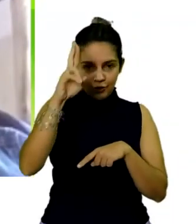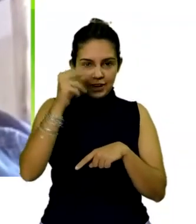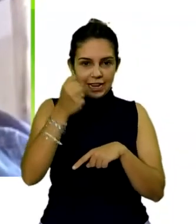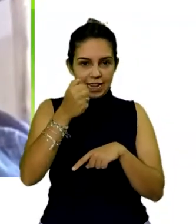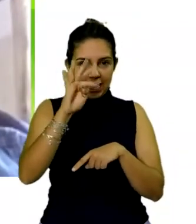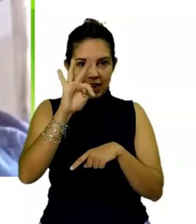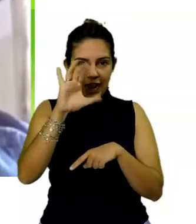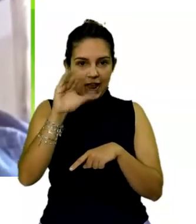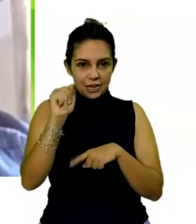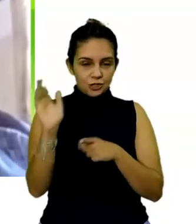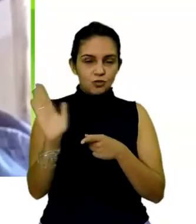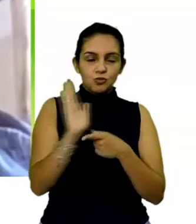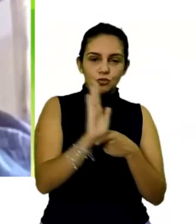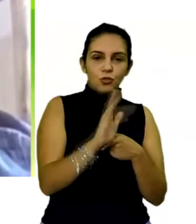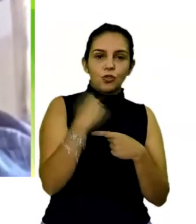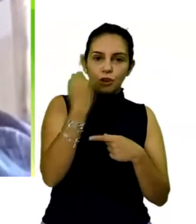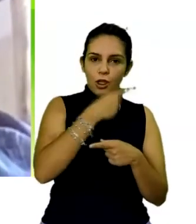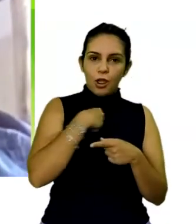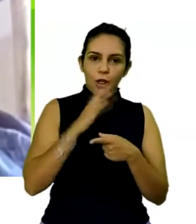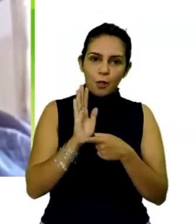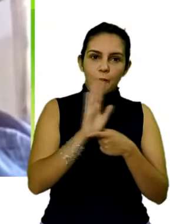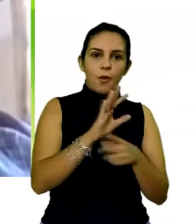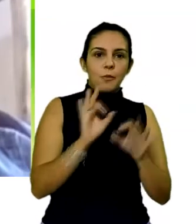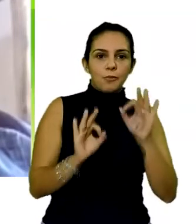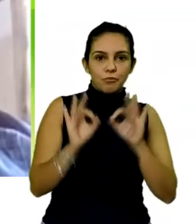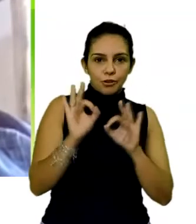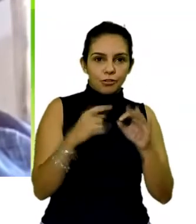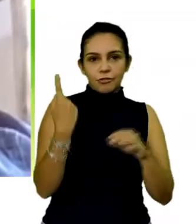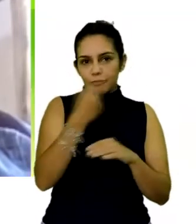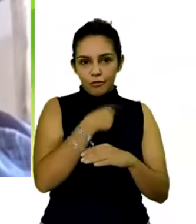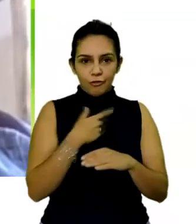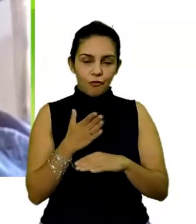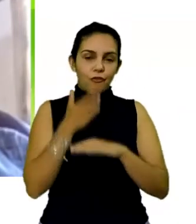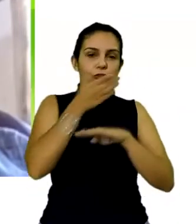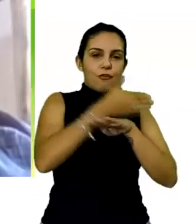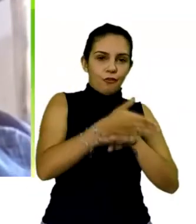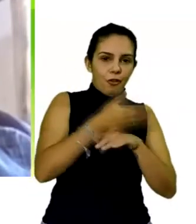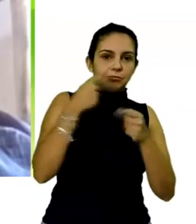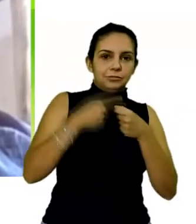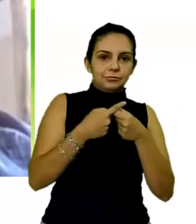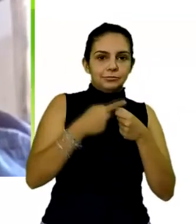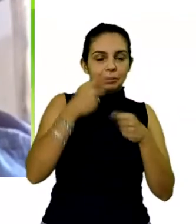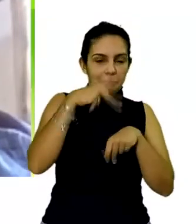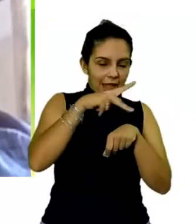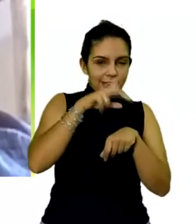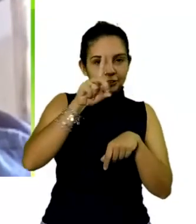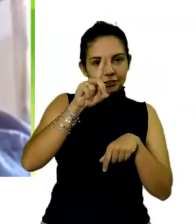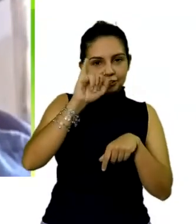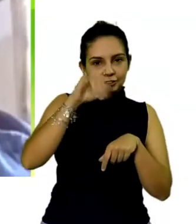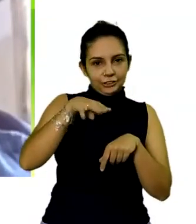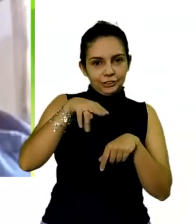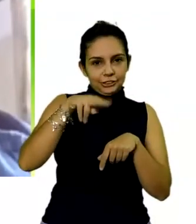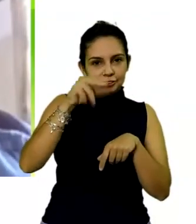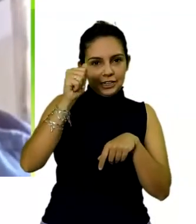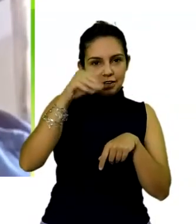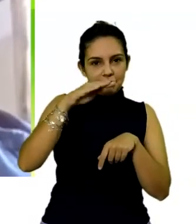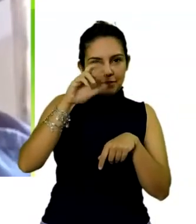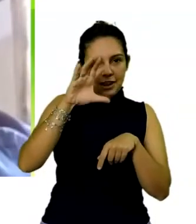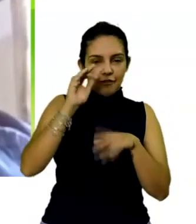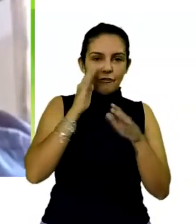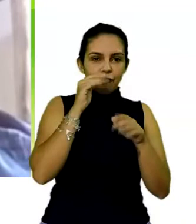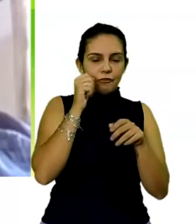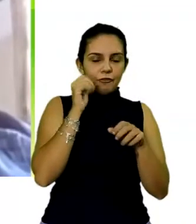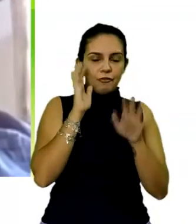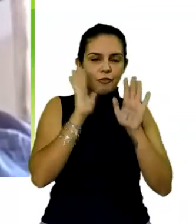Ática. Enfim, ele nos apoiou nesse projeto e fomos para a Dinamarca ficar lá por um ano,